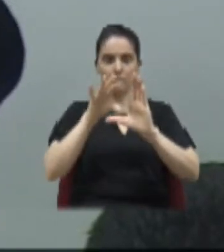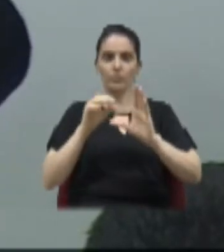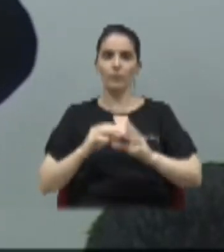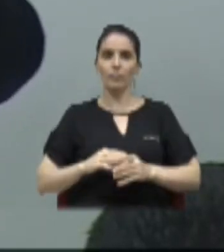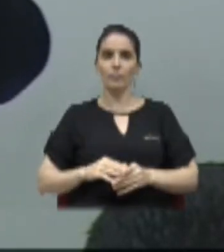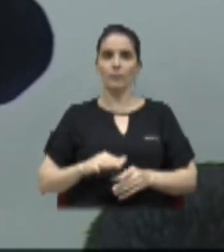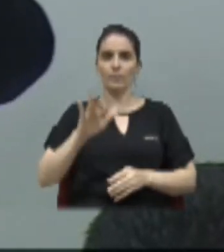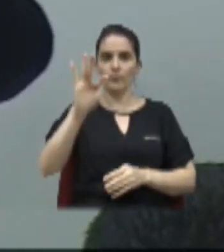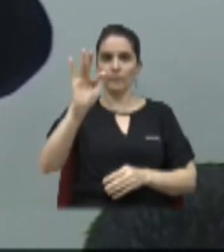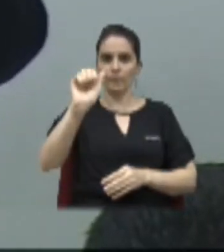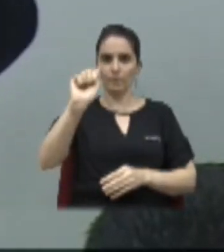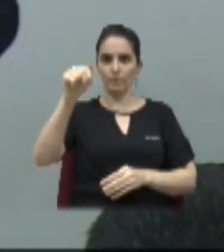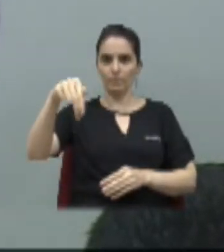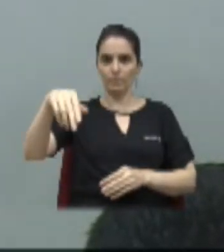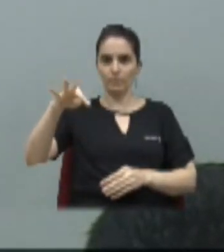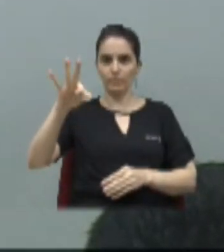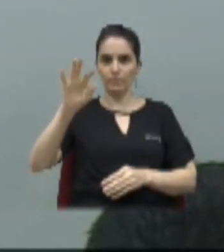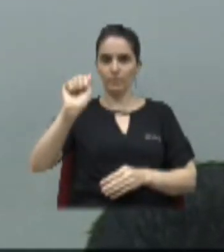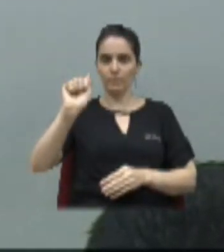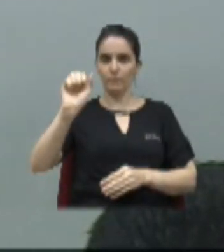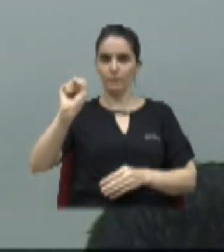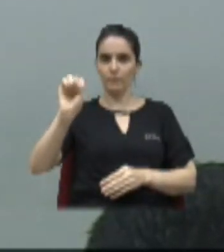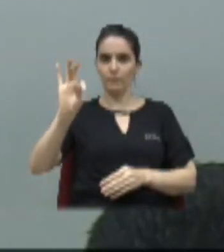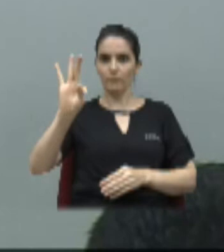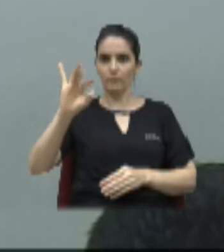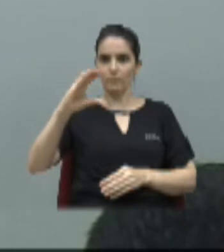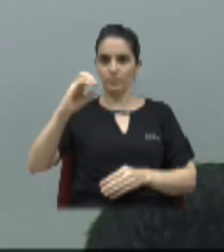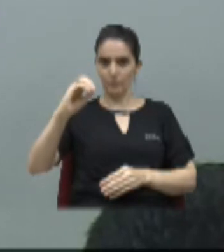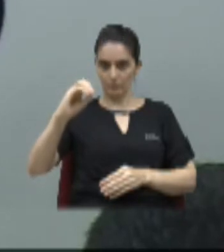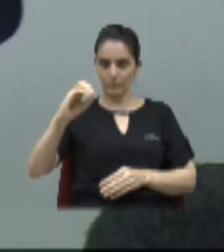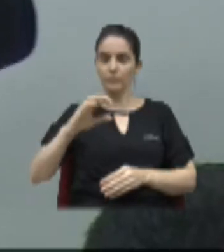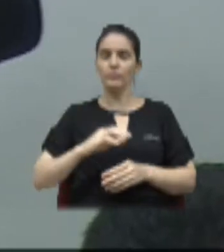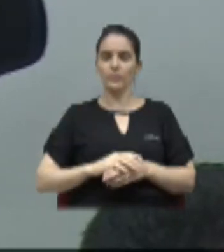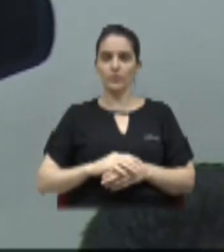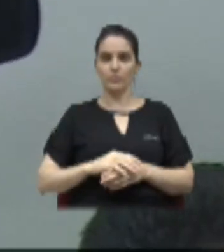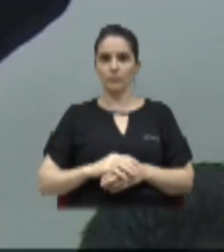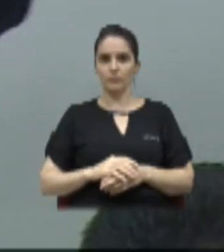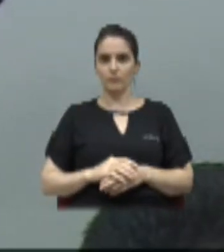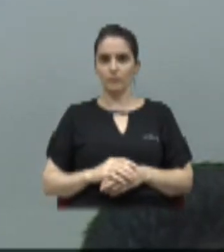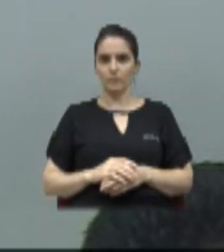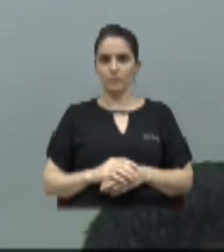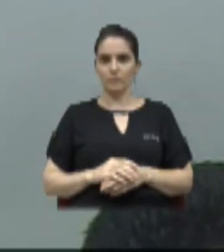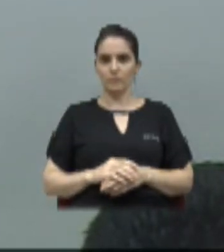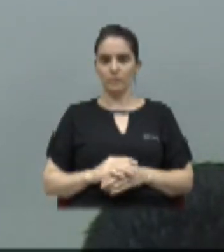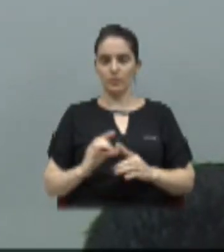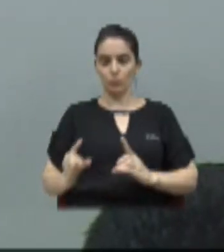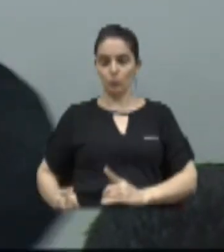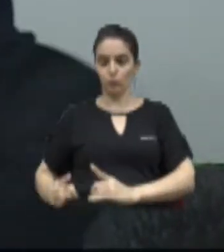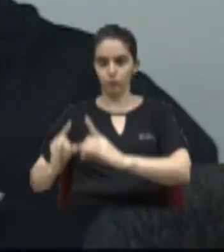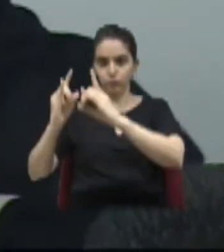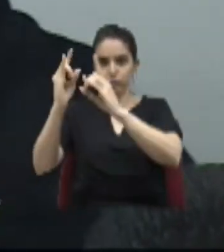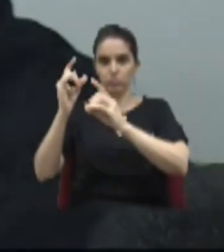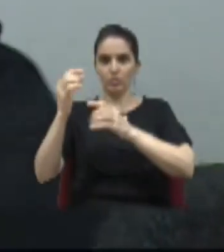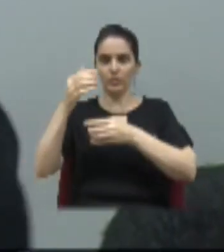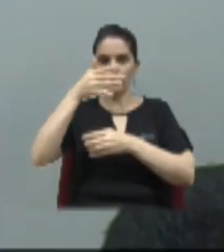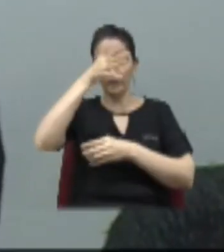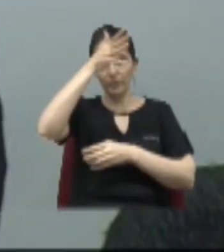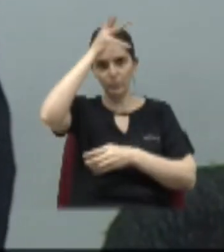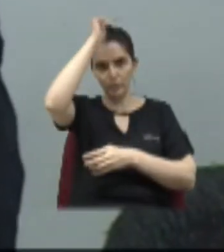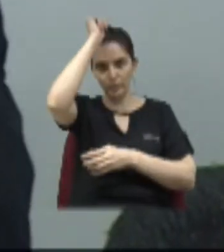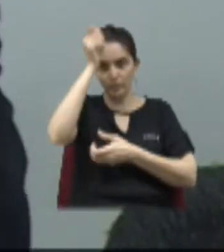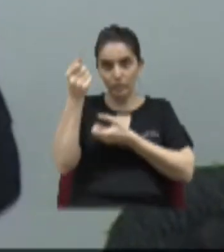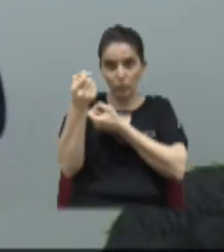que a polícia do Corpo de Bombeiro também é da Polícia Militar, e que aqueles homens estavam tentando salvar aquele senhor que já tinha colocado a